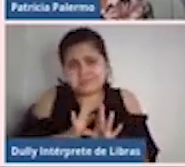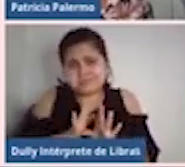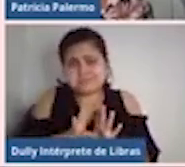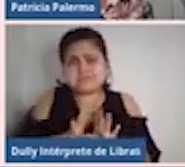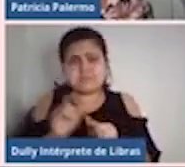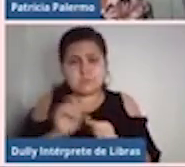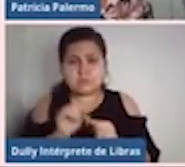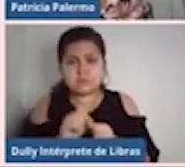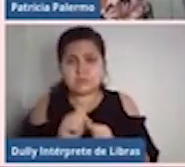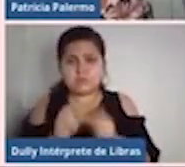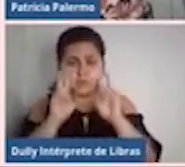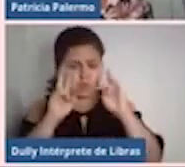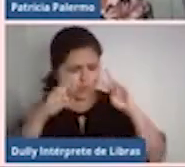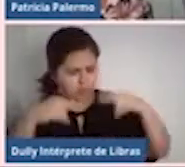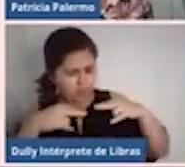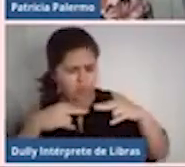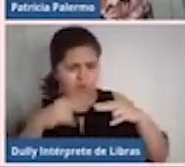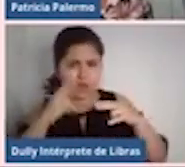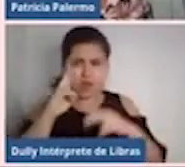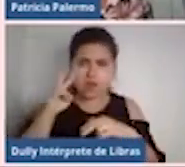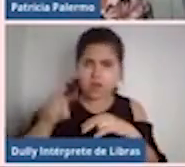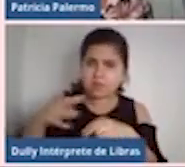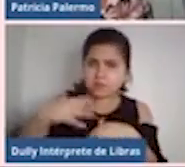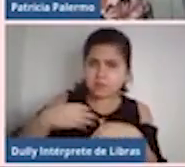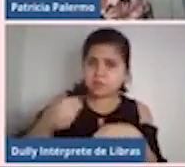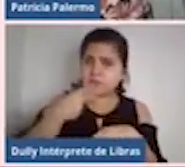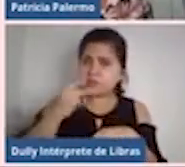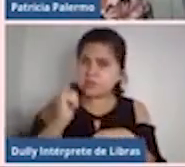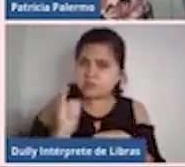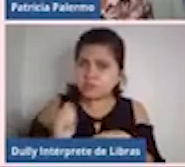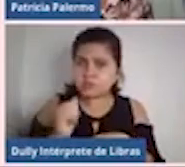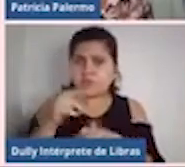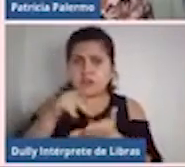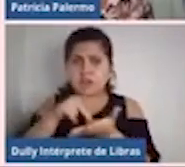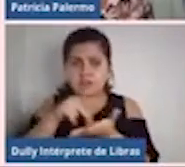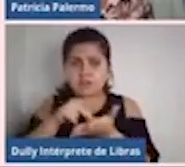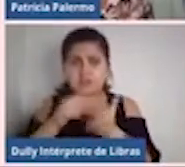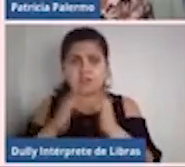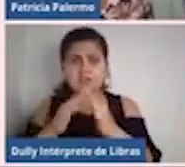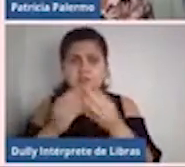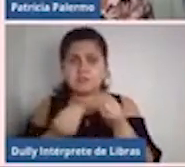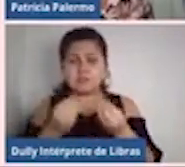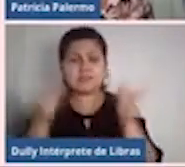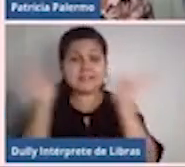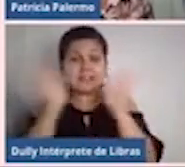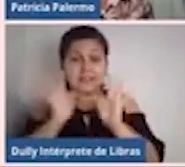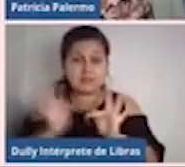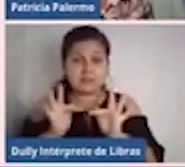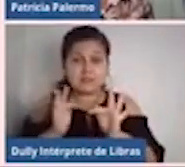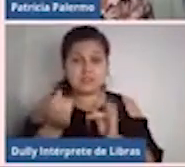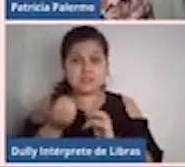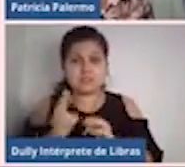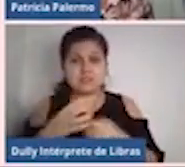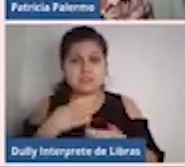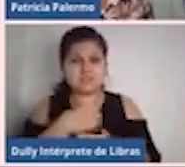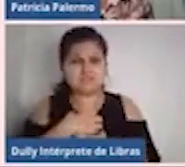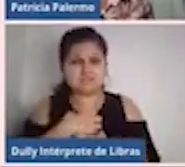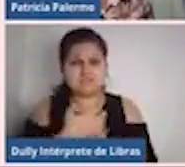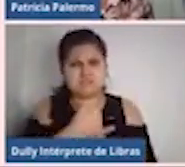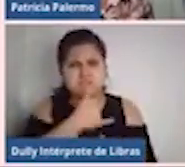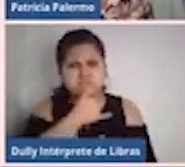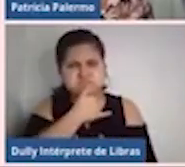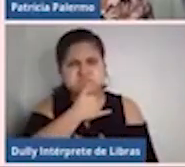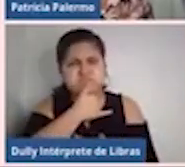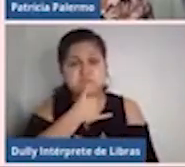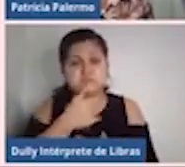devem olhar para os seus filhos e falar a verdade para os seus filhos em casa, quando elas estão felizes ou quando elas estão tristes. E a